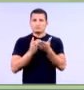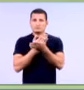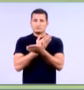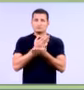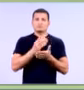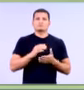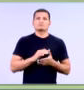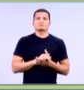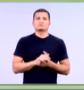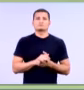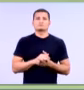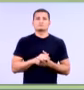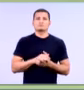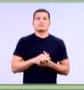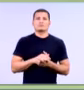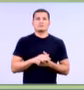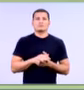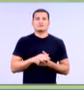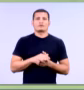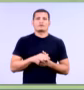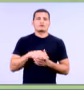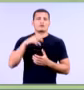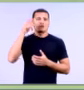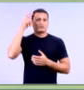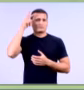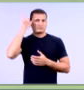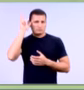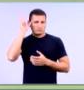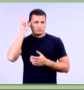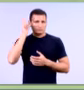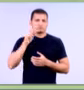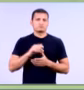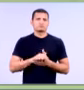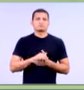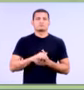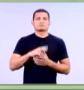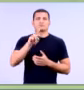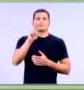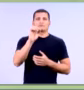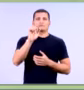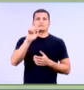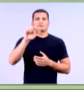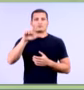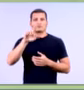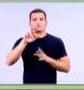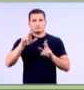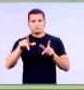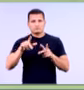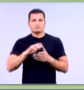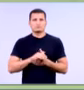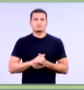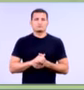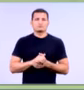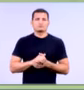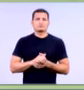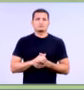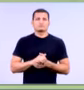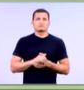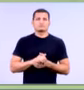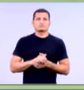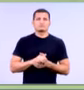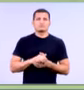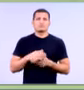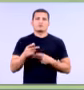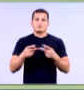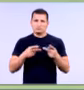hífen. Anteontem, vogais diferentes, então fica tudo junto. Anteprojeto, são diferentes,